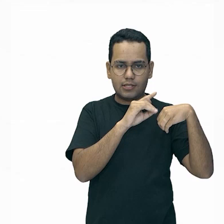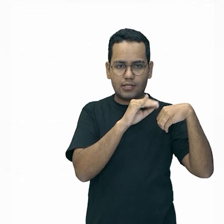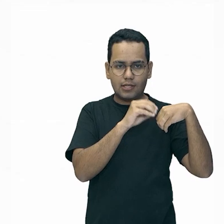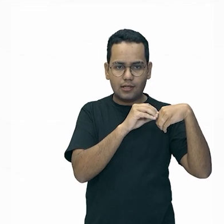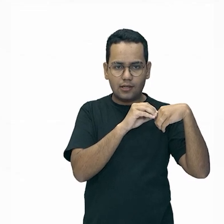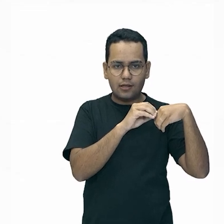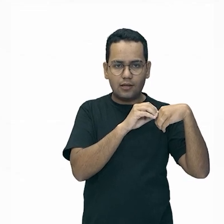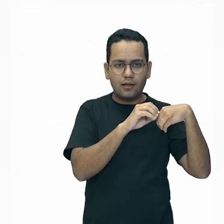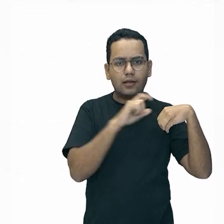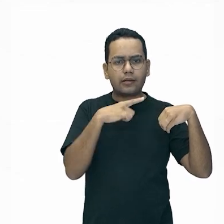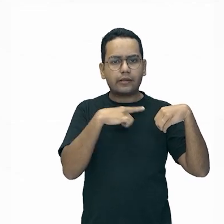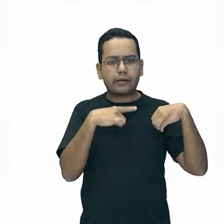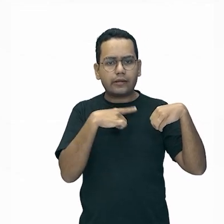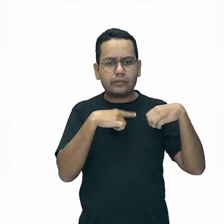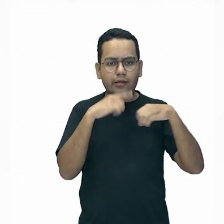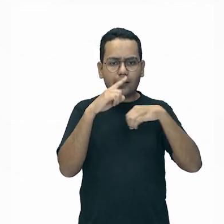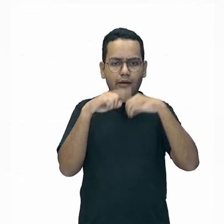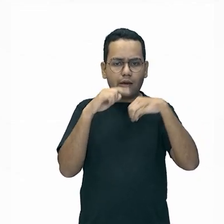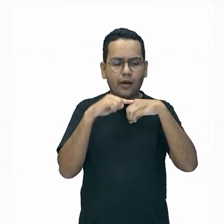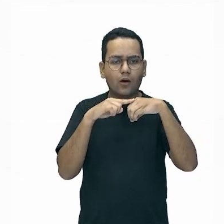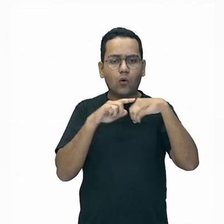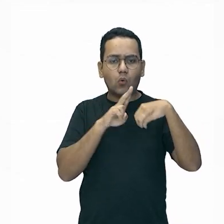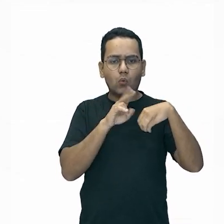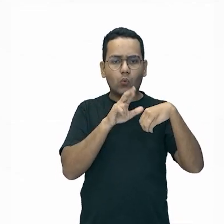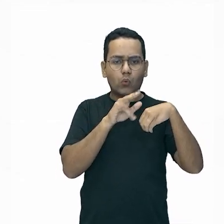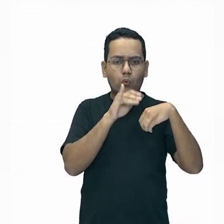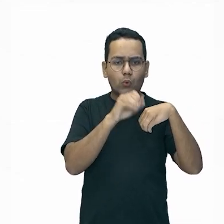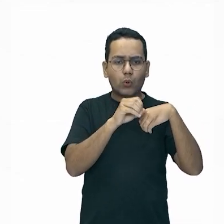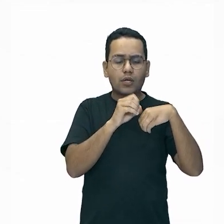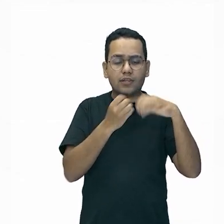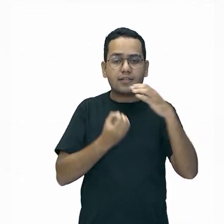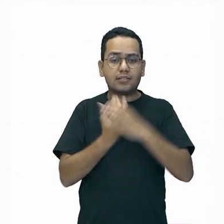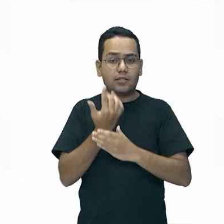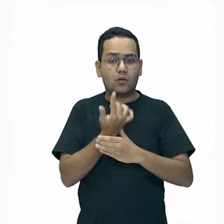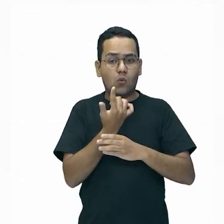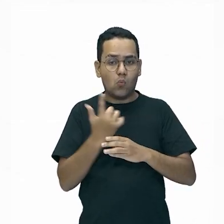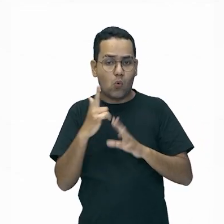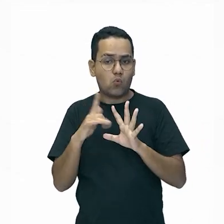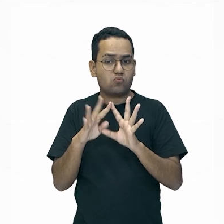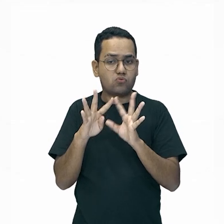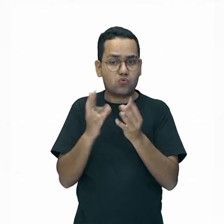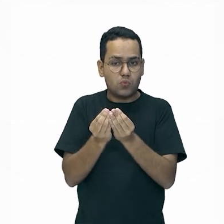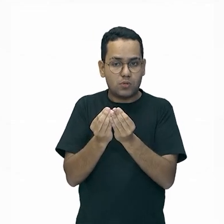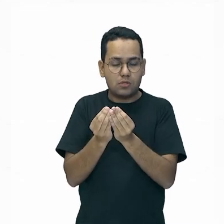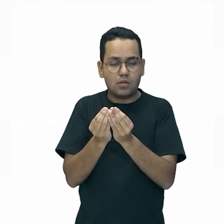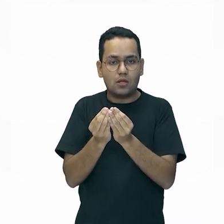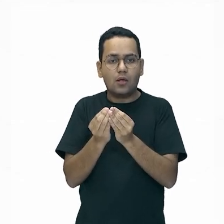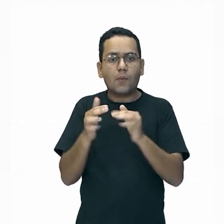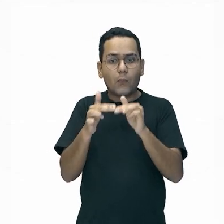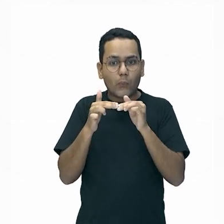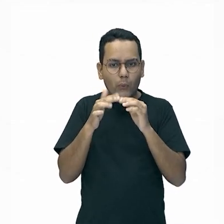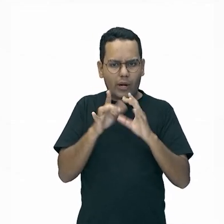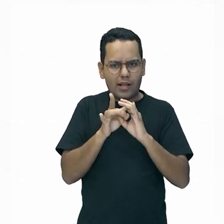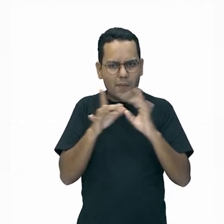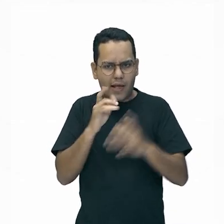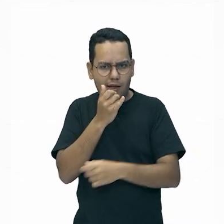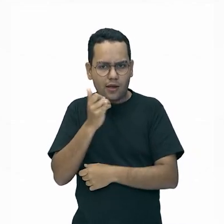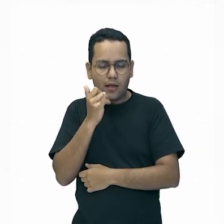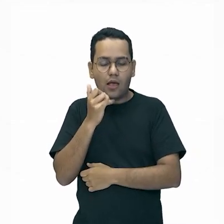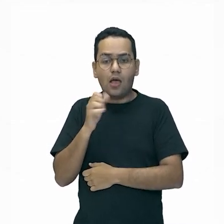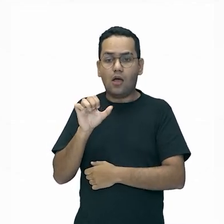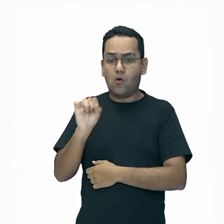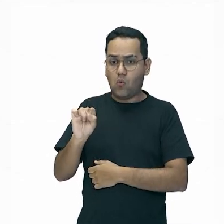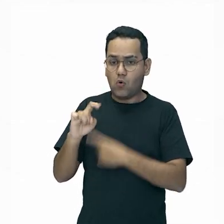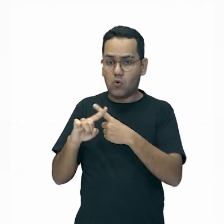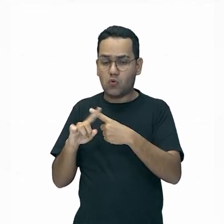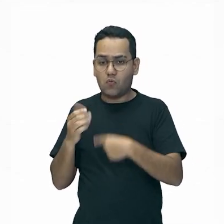está transformando em bário e criptônio, tá, pessoal? Aqui, a energia liberada é de 8 vezes 10 elevado à sétima